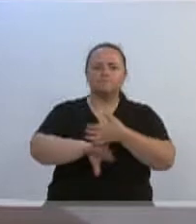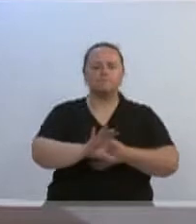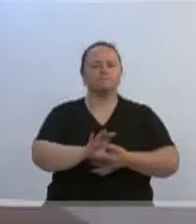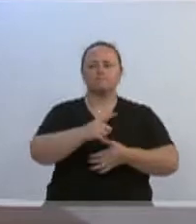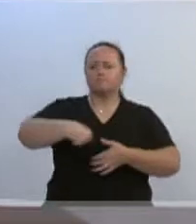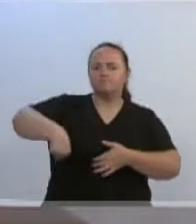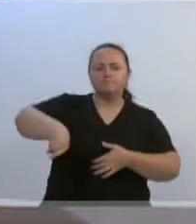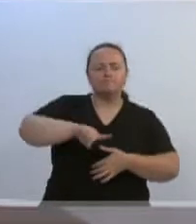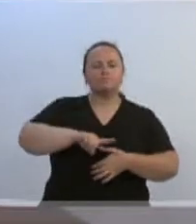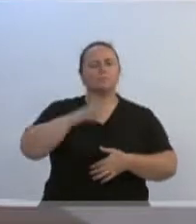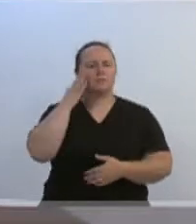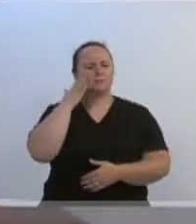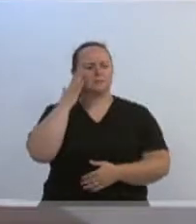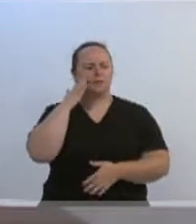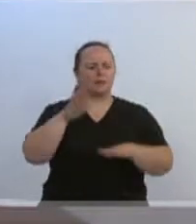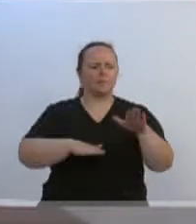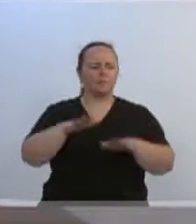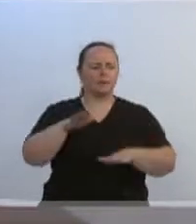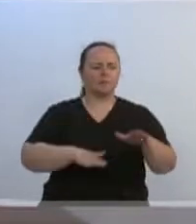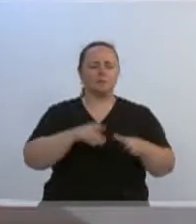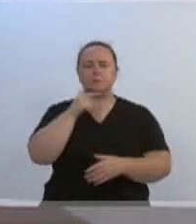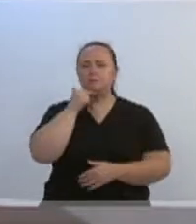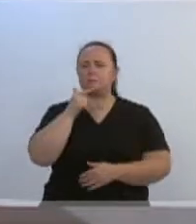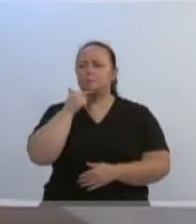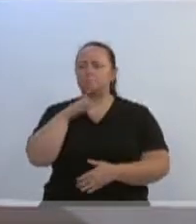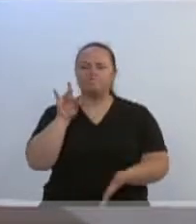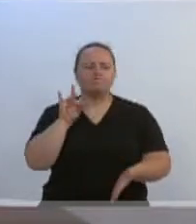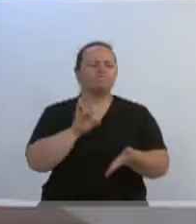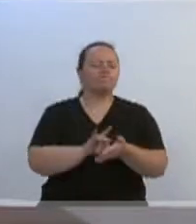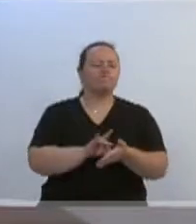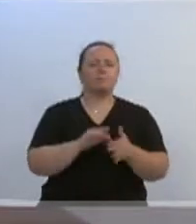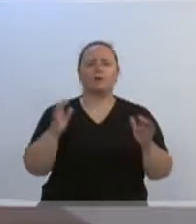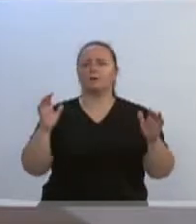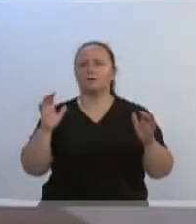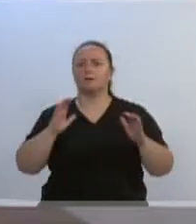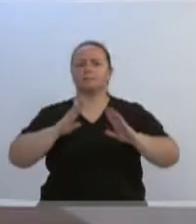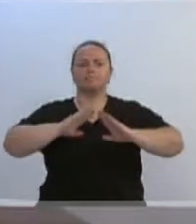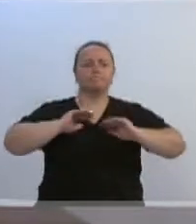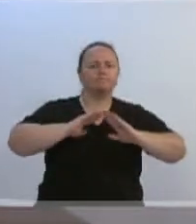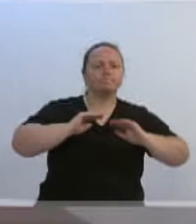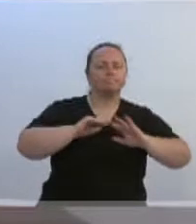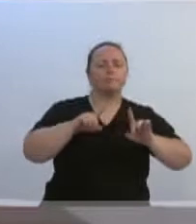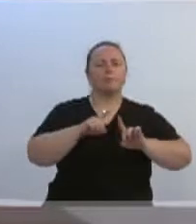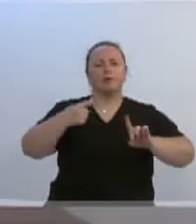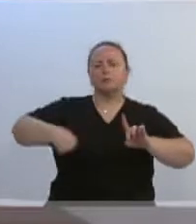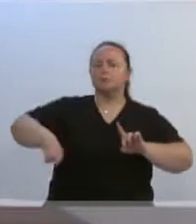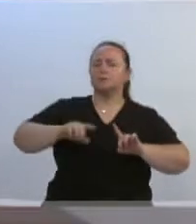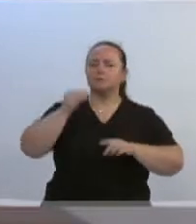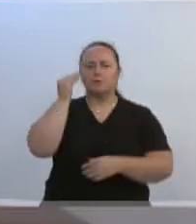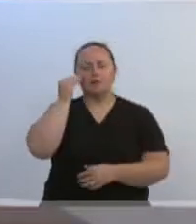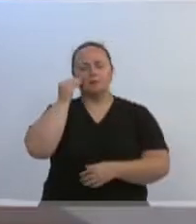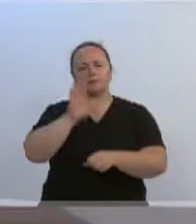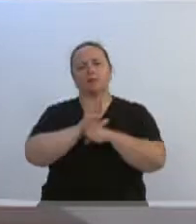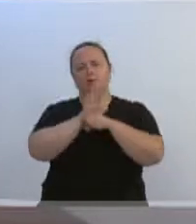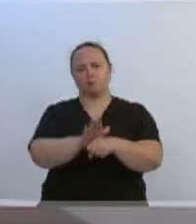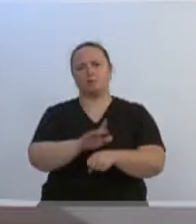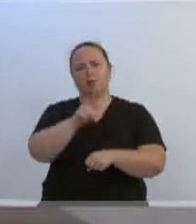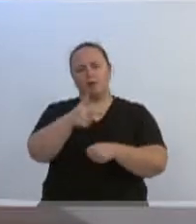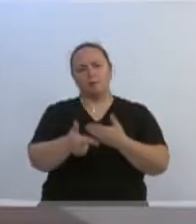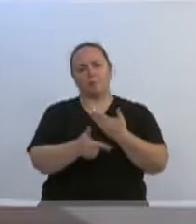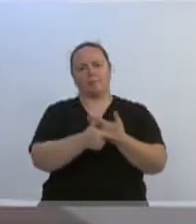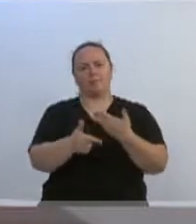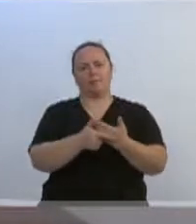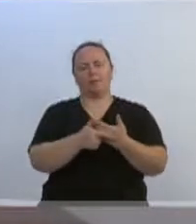fica difícil muitas vezes a gente conseguir realizar algumas demandas mas a gente tá aí pra para tentar ajudar esse é o nosso papel